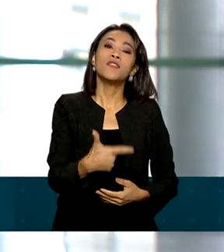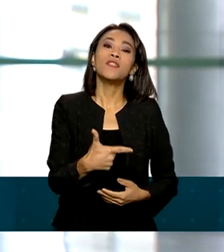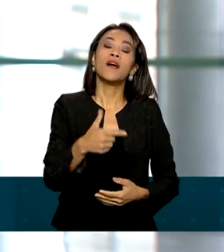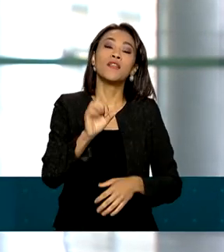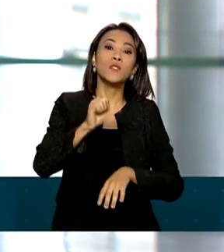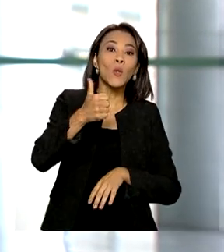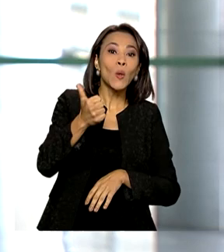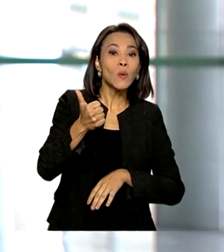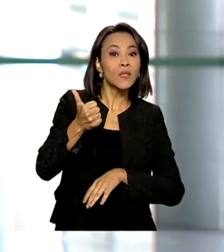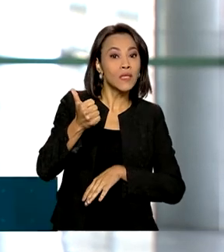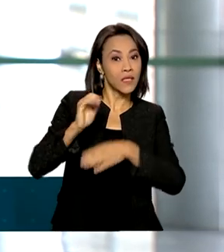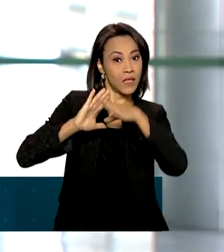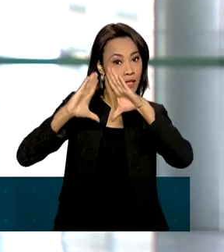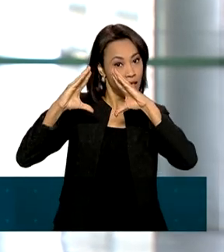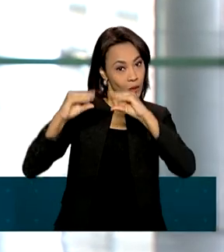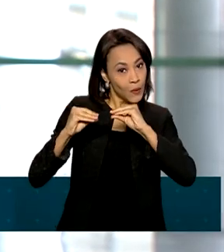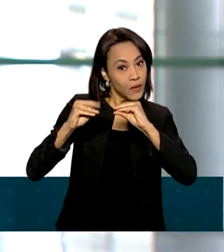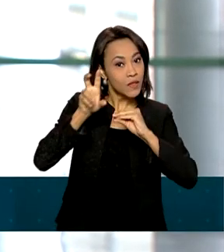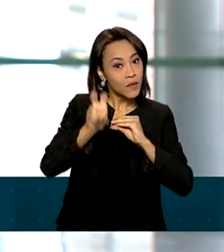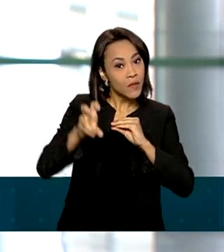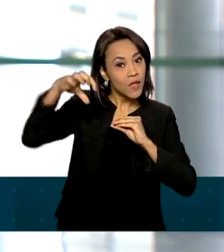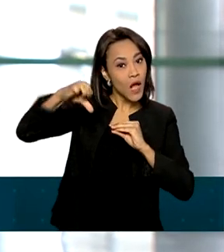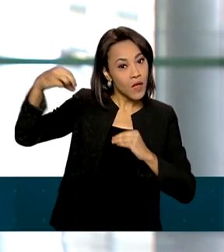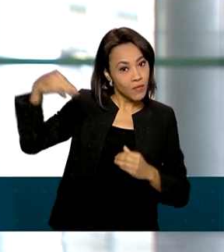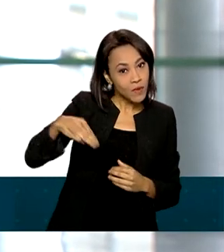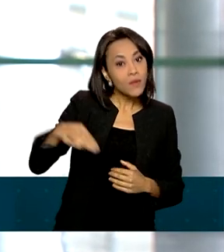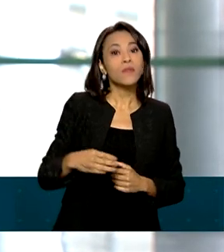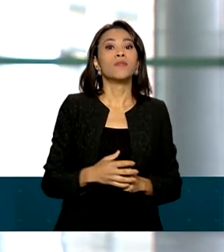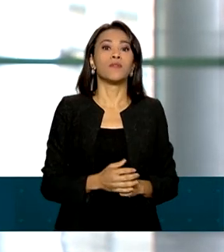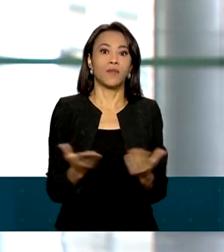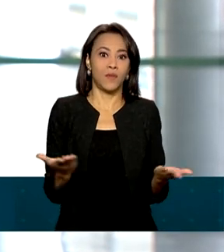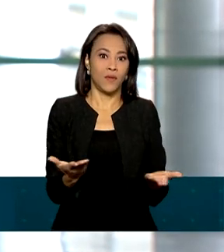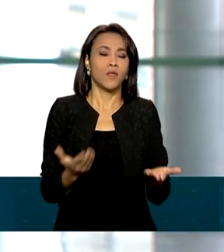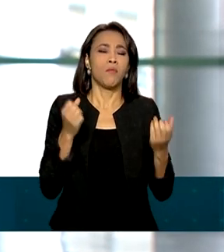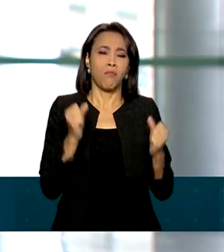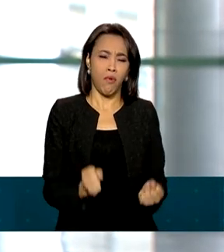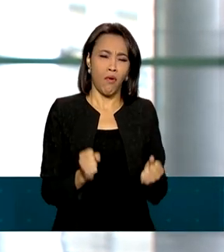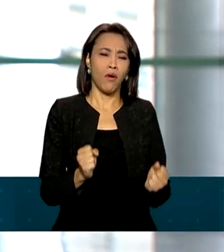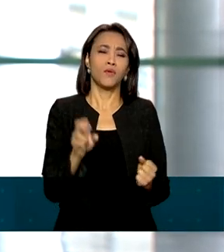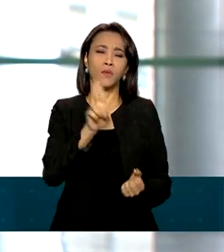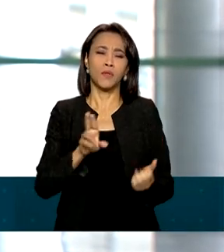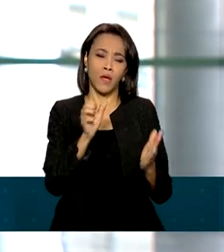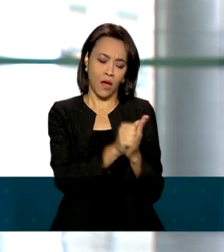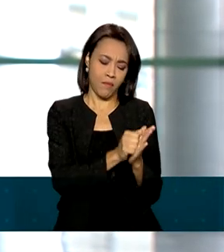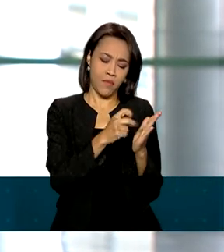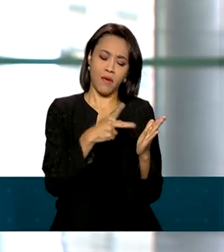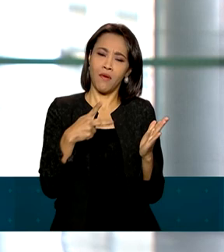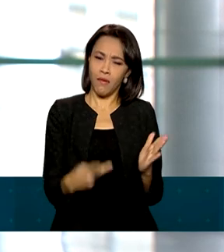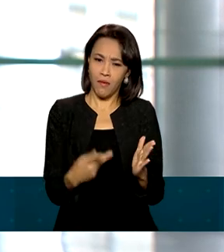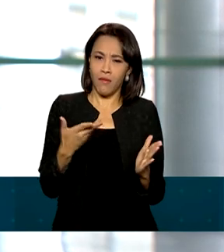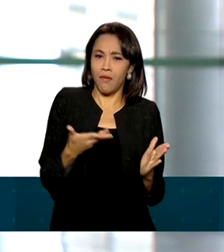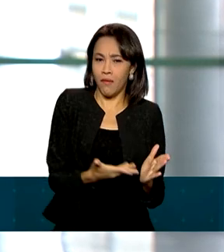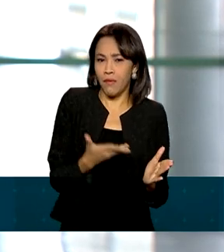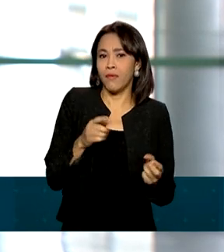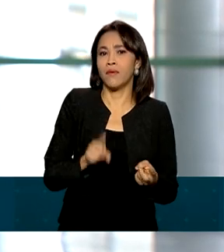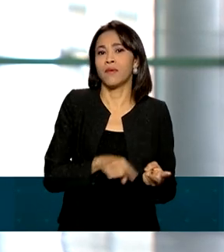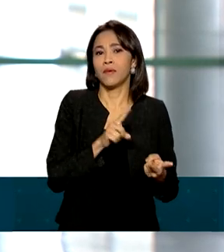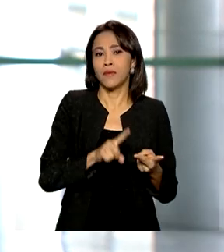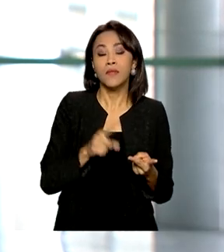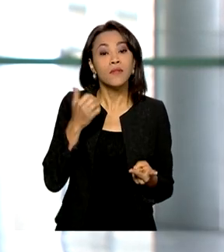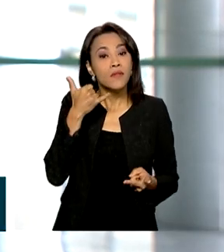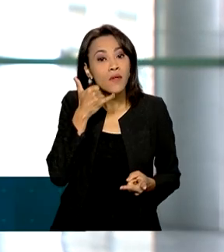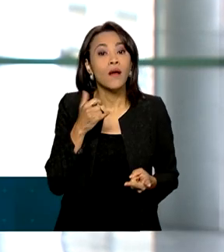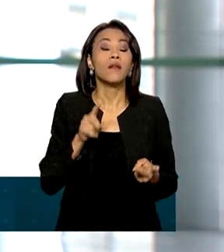23:59 de hoje nem a declaração né pode ser feita por meio de aplicativos para dispositivo móvel e